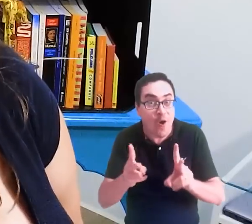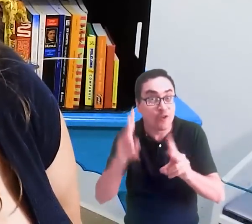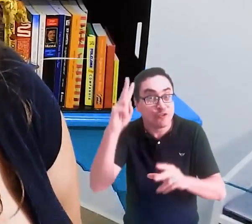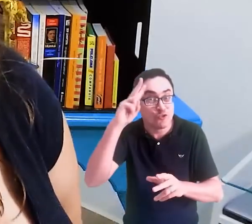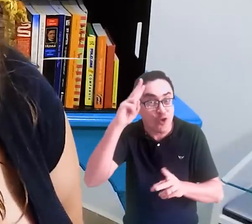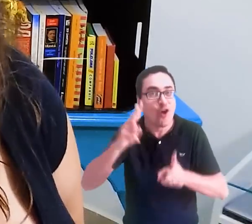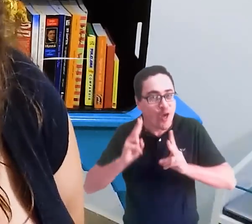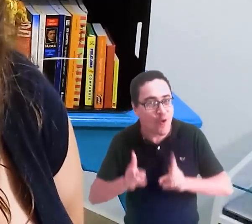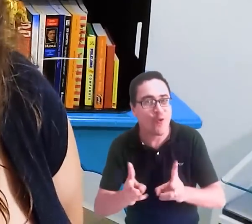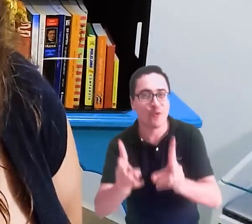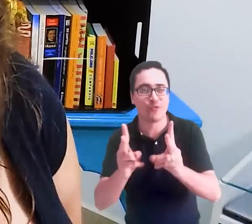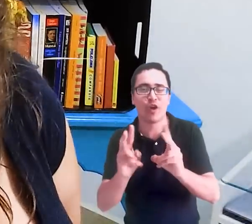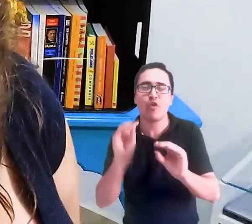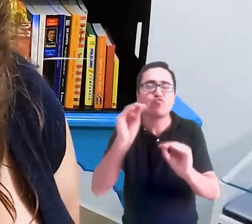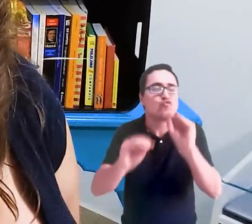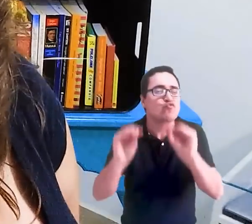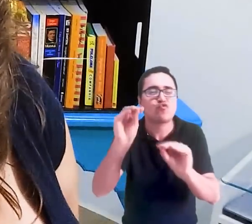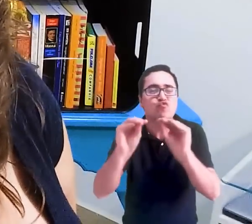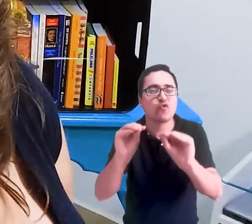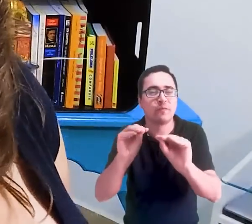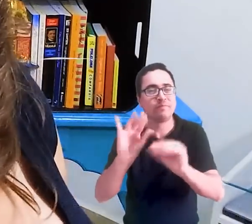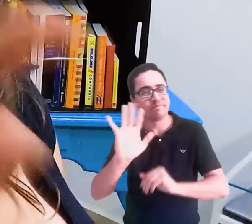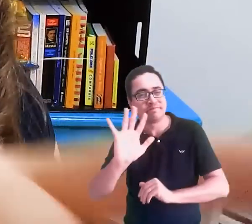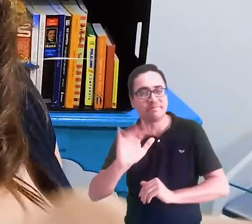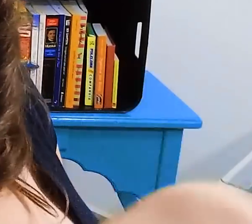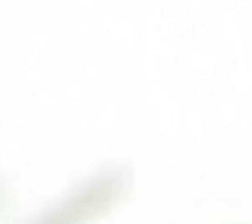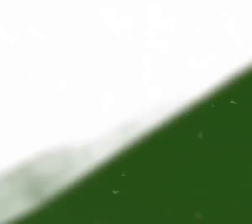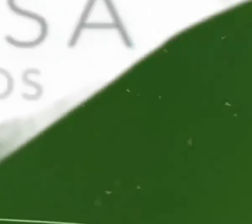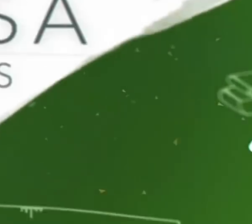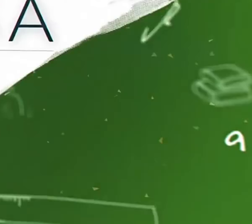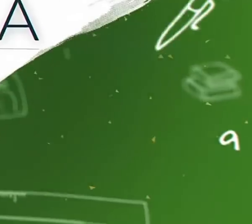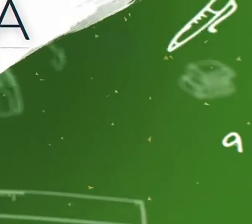história. Um beijo!